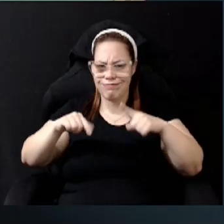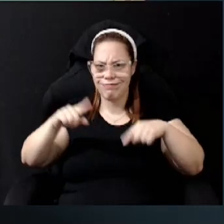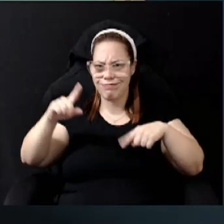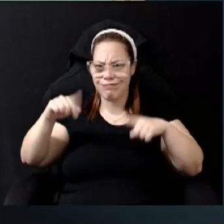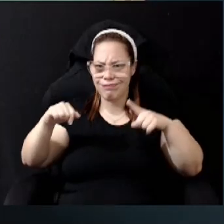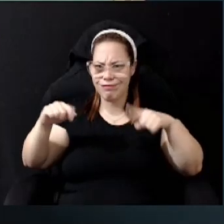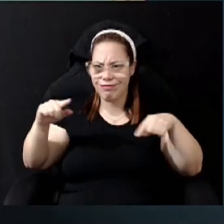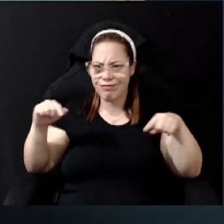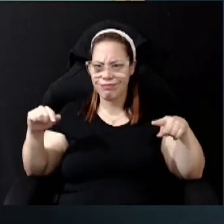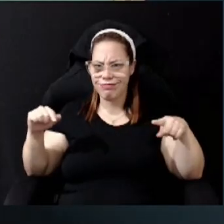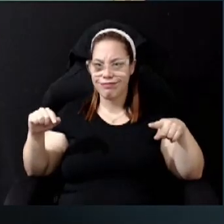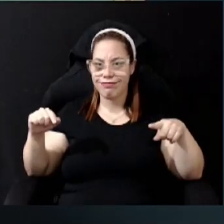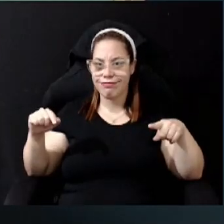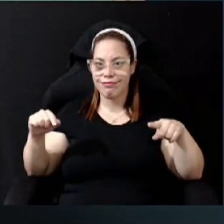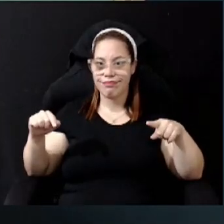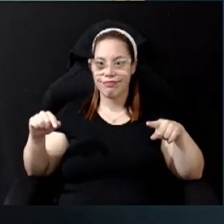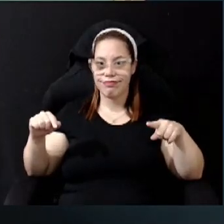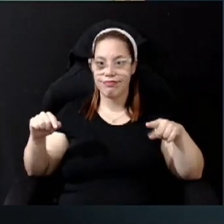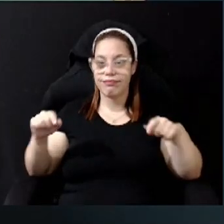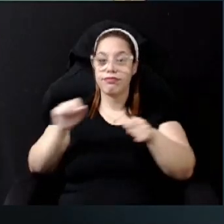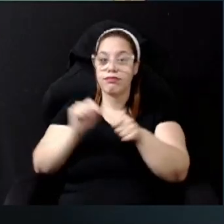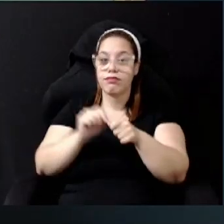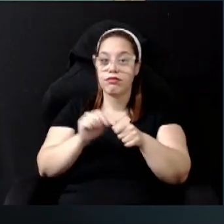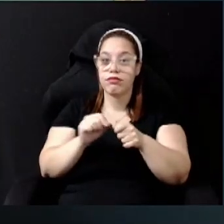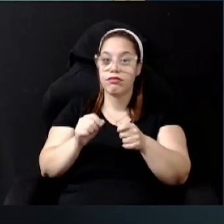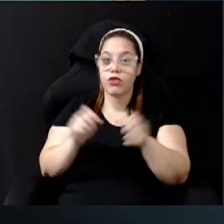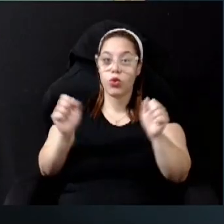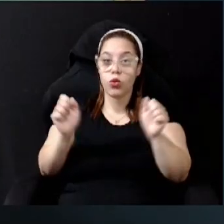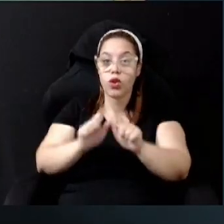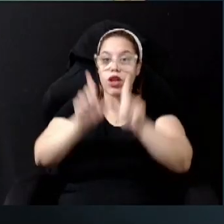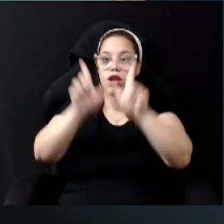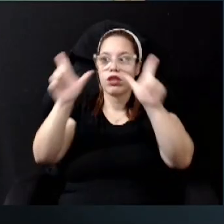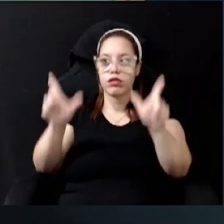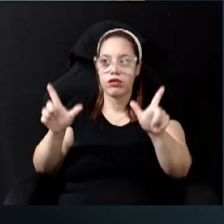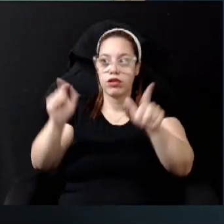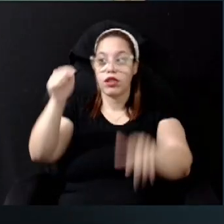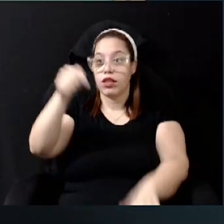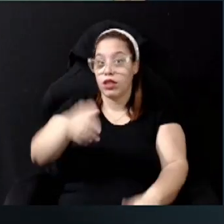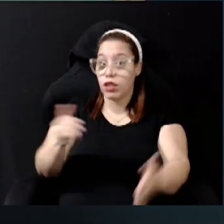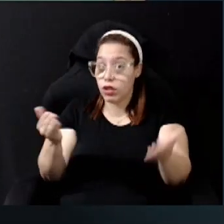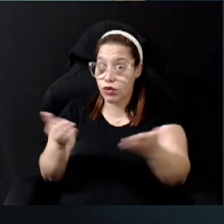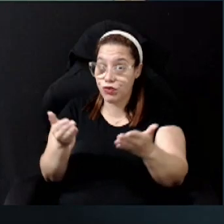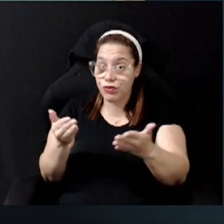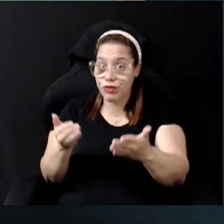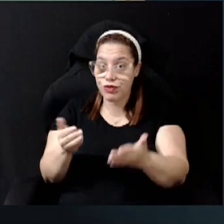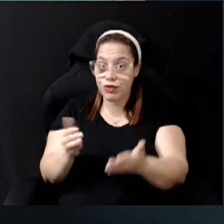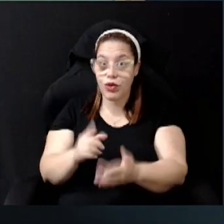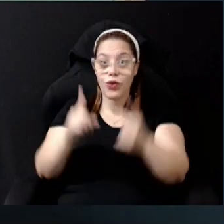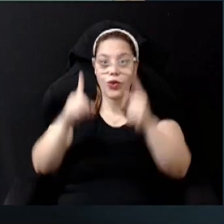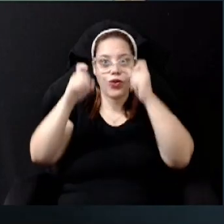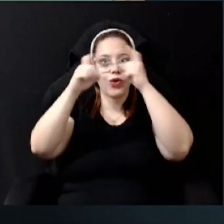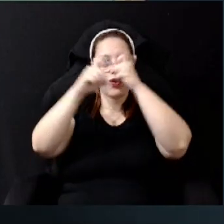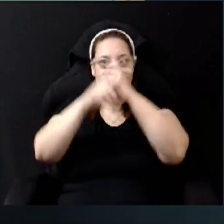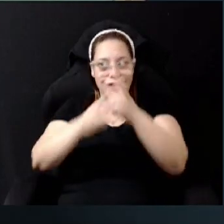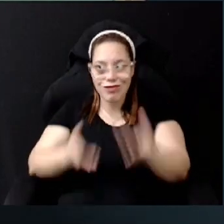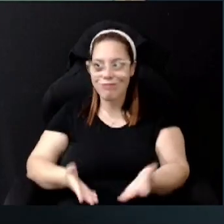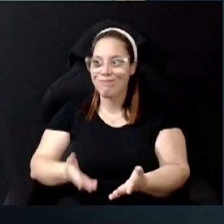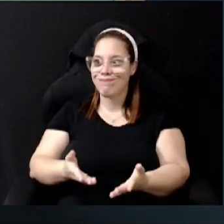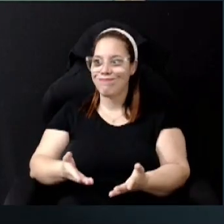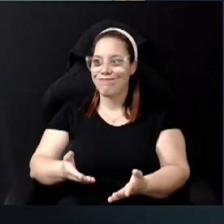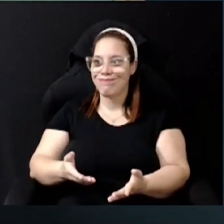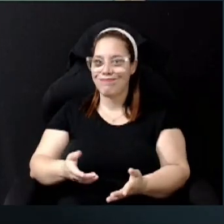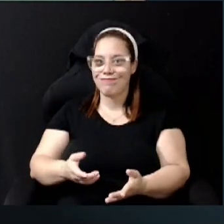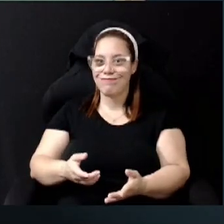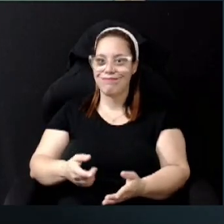segmentos, né? Então isso faz com que a gente se destaque. O eu estar aqui hoje, para mim, foi até um desafio, realmente porque foi ela quem trouxe